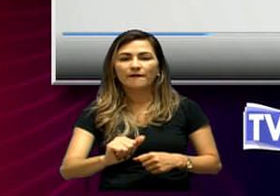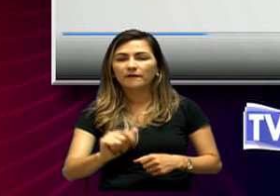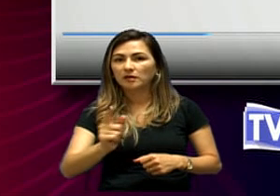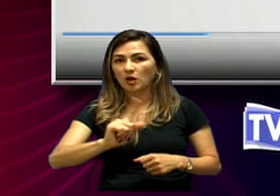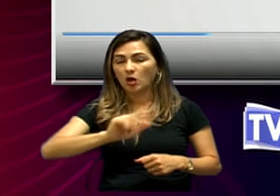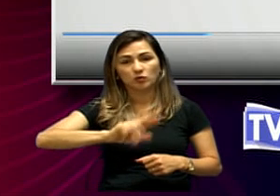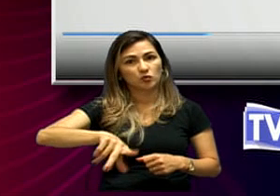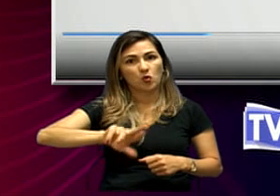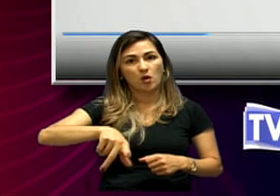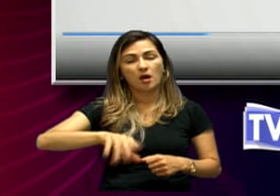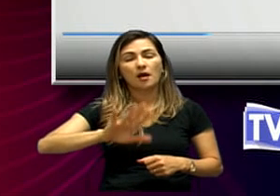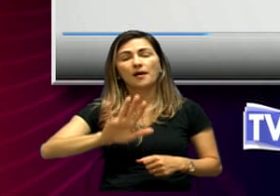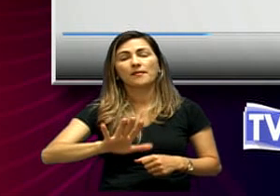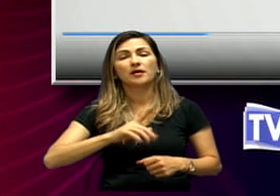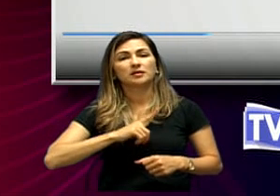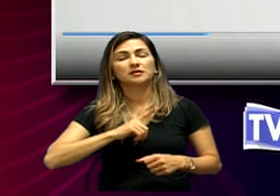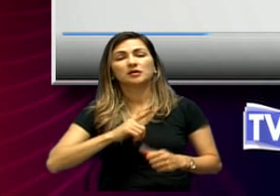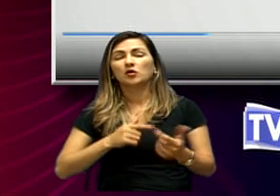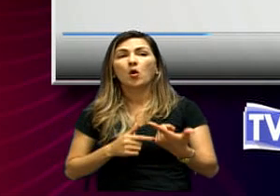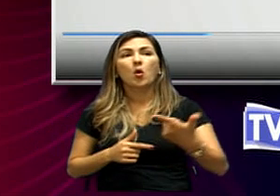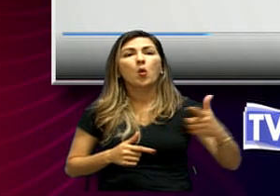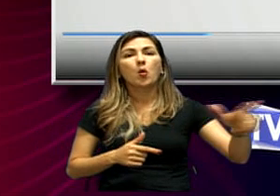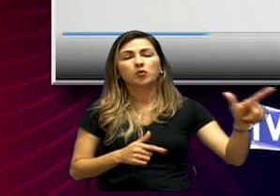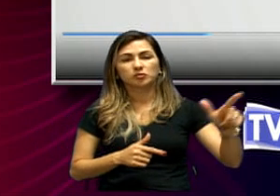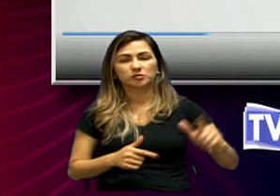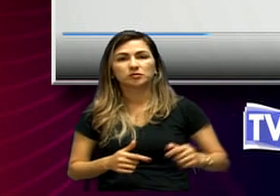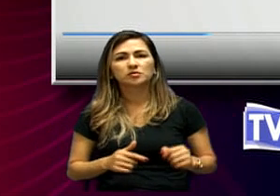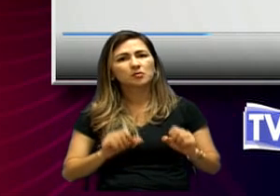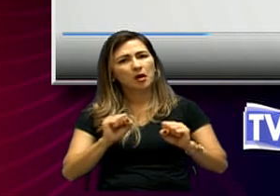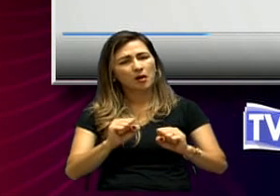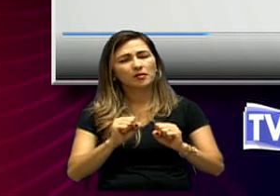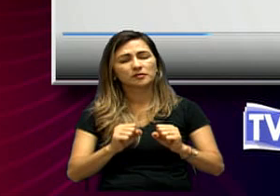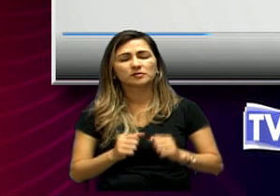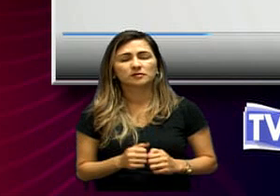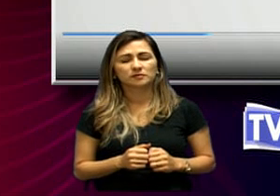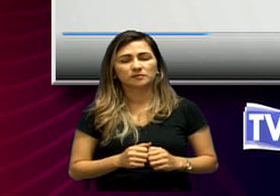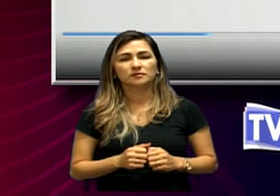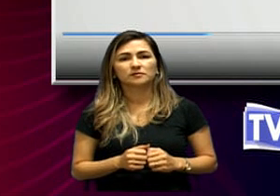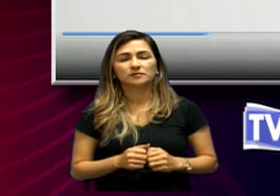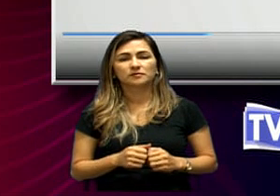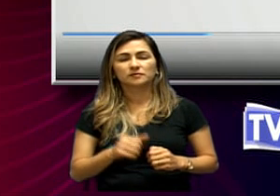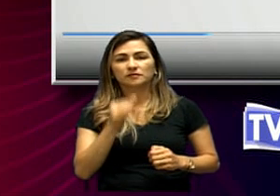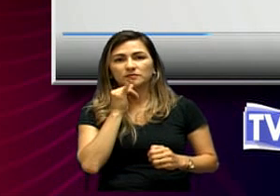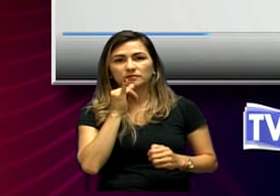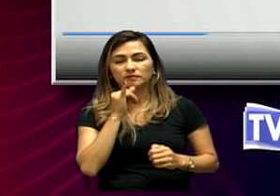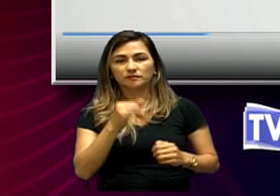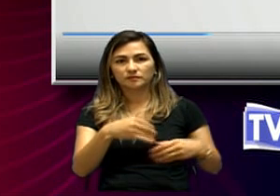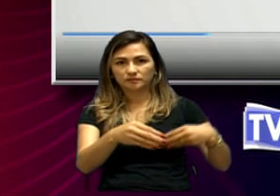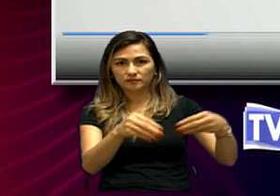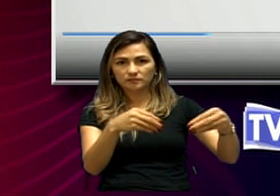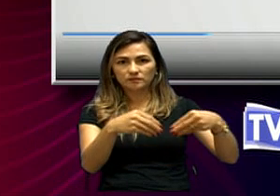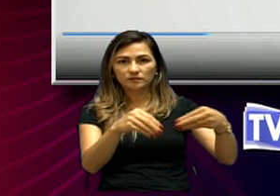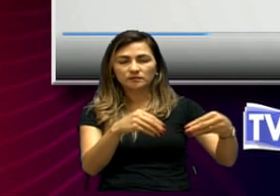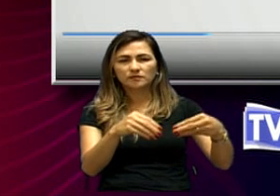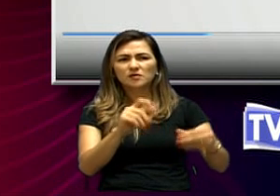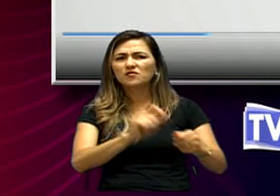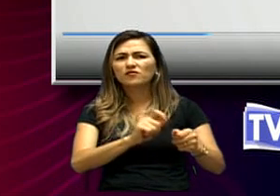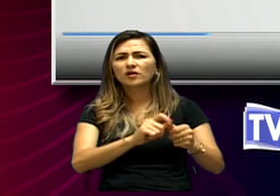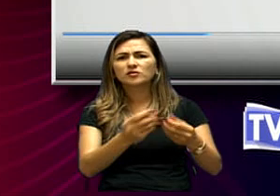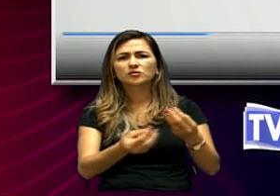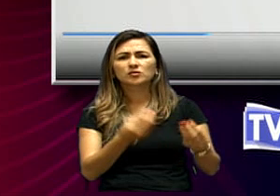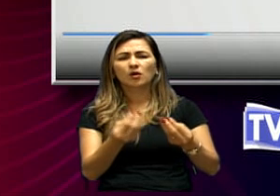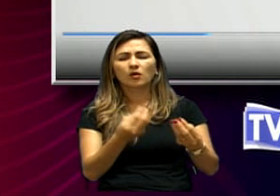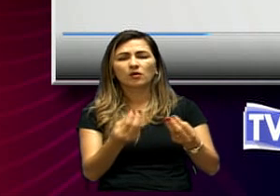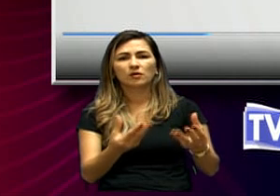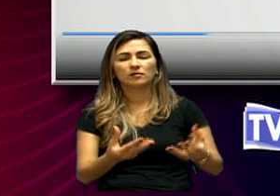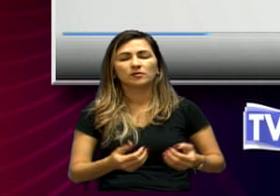produtos de origem orgânica. Então, hoje você faz plástico para embalagem, que é a base